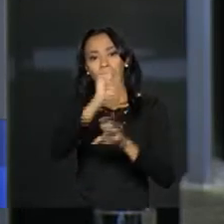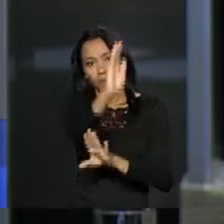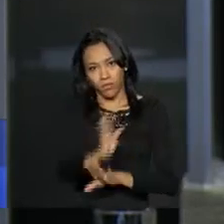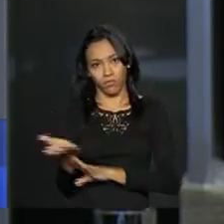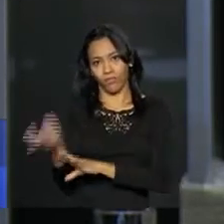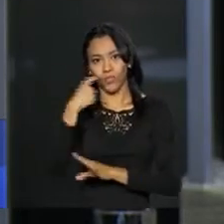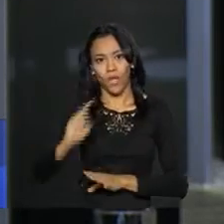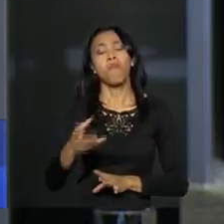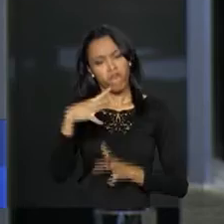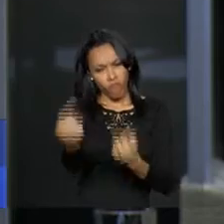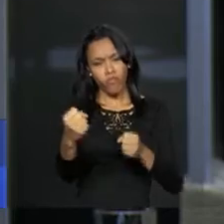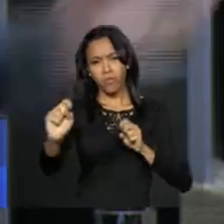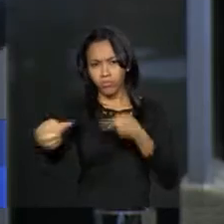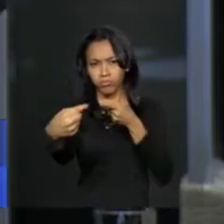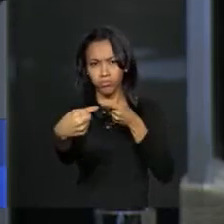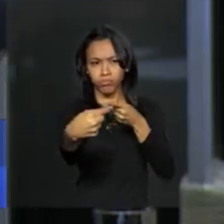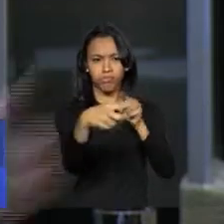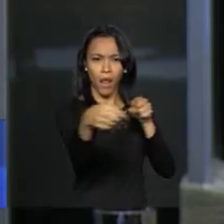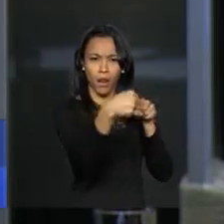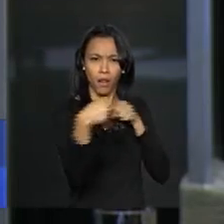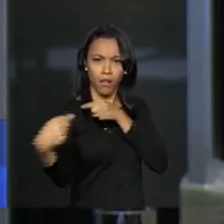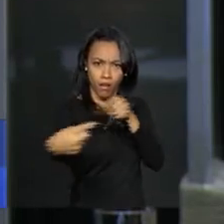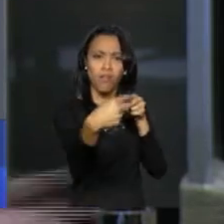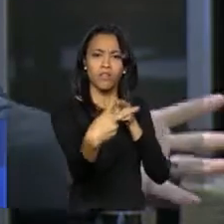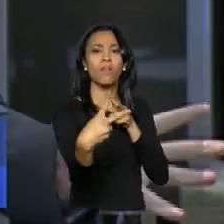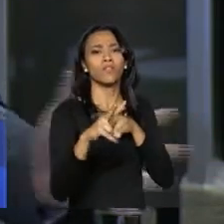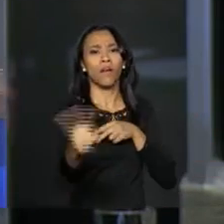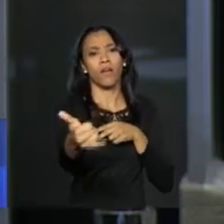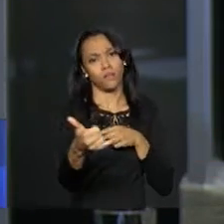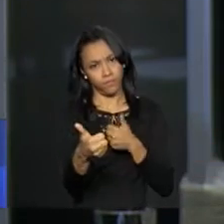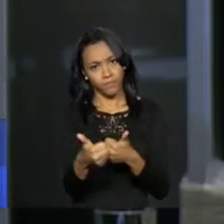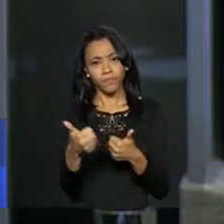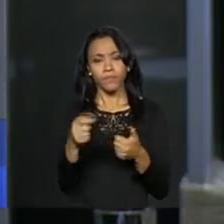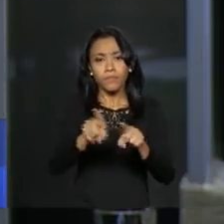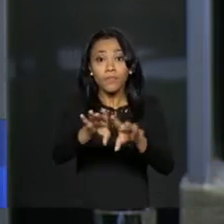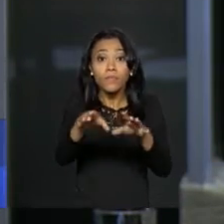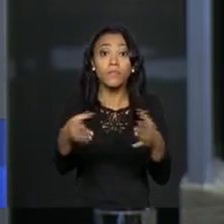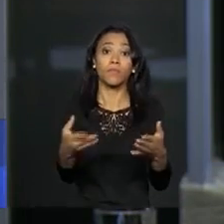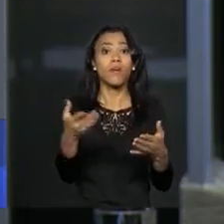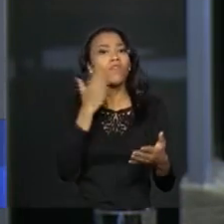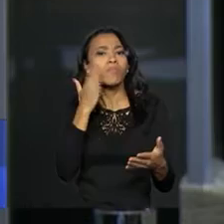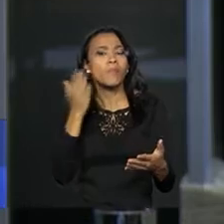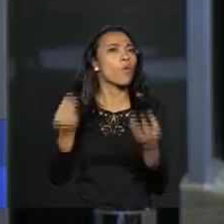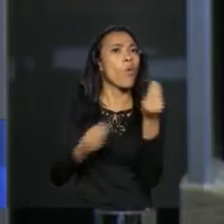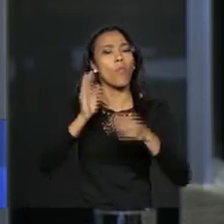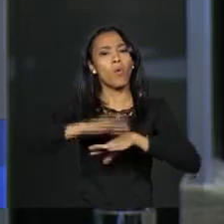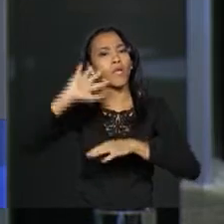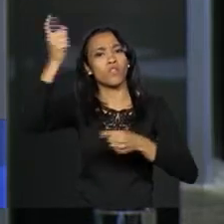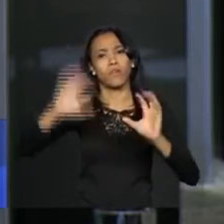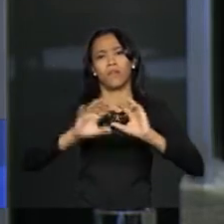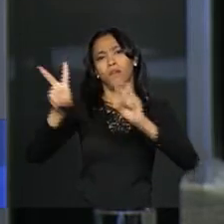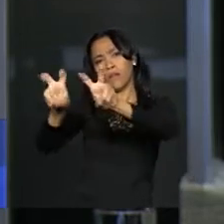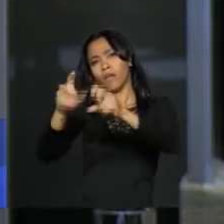Nós vamos topar discutir com todo mundo segunda-feira. O país precisa ser repactuado, é evidente. Medidas precisam ser tomadas, e o jeito na área econômica,